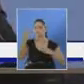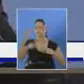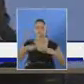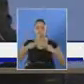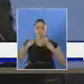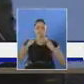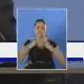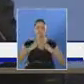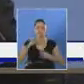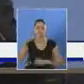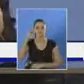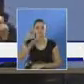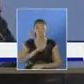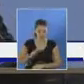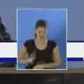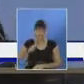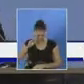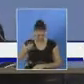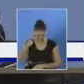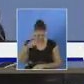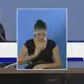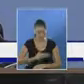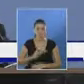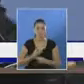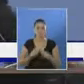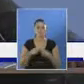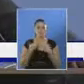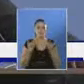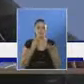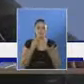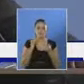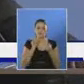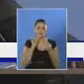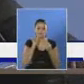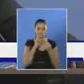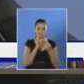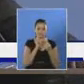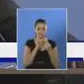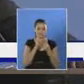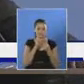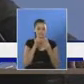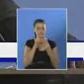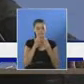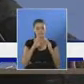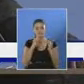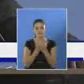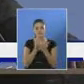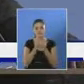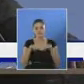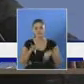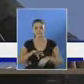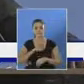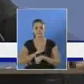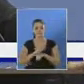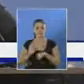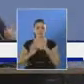Senhor Presidente, senhores vereadores, eu quero falar em referência a duas escolas da nossa cidade, escolas